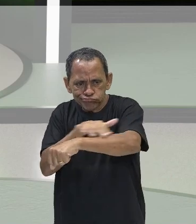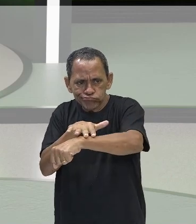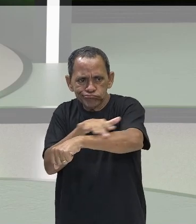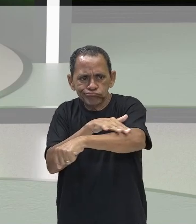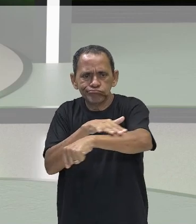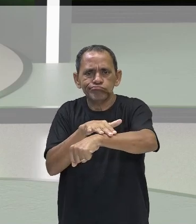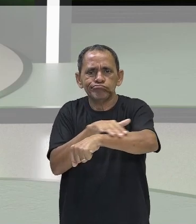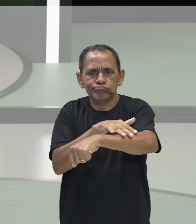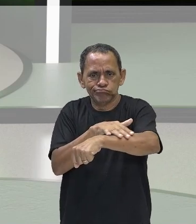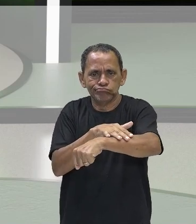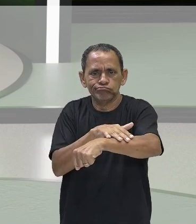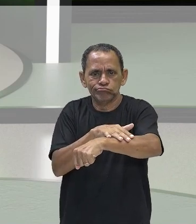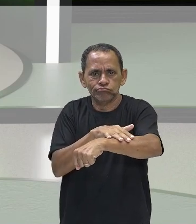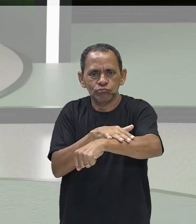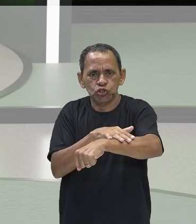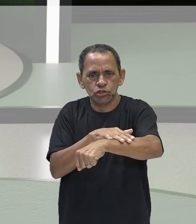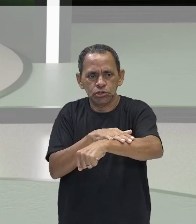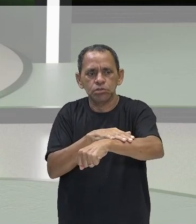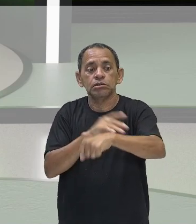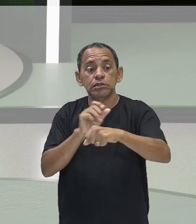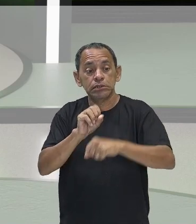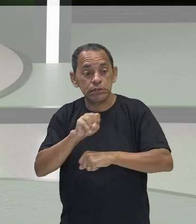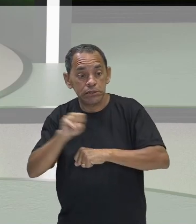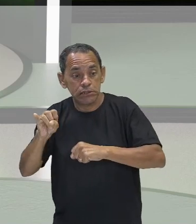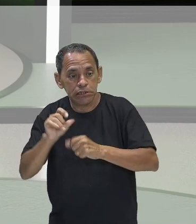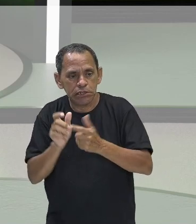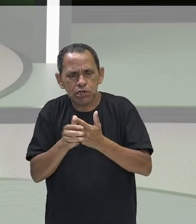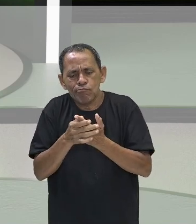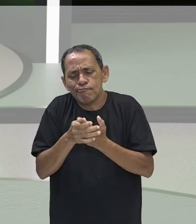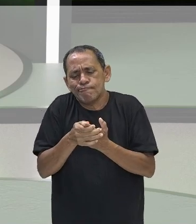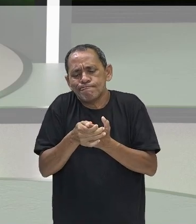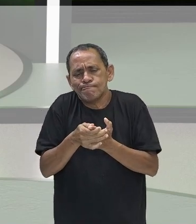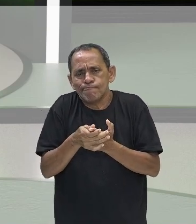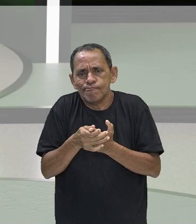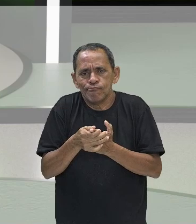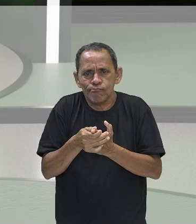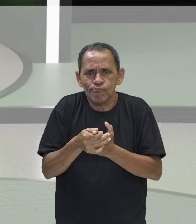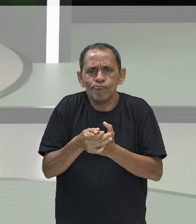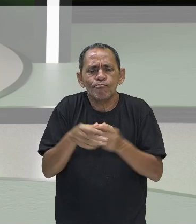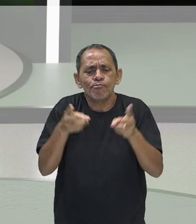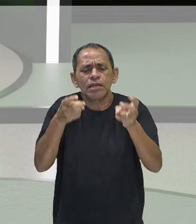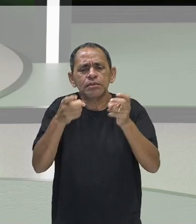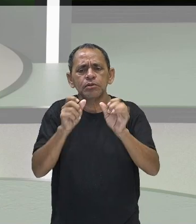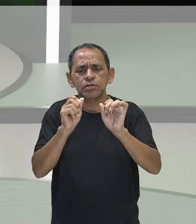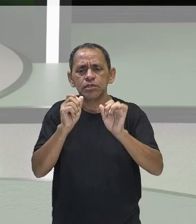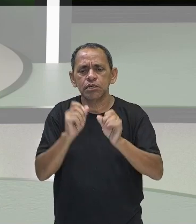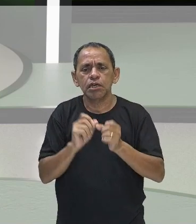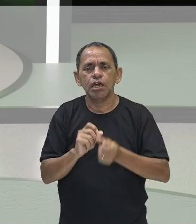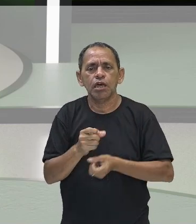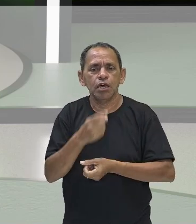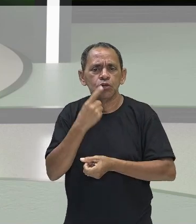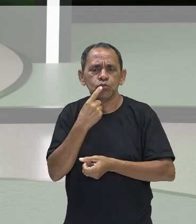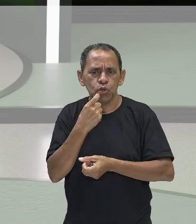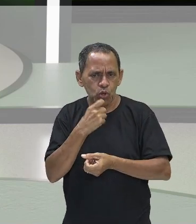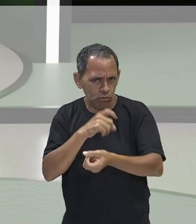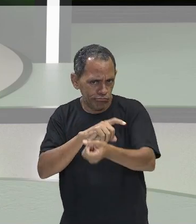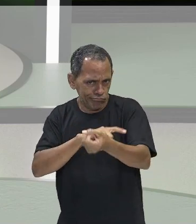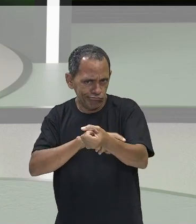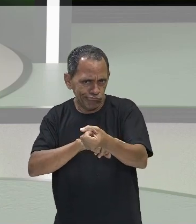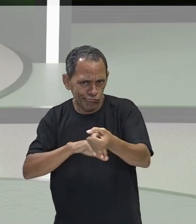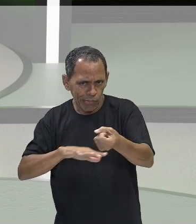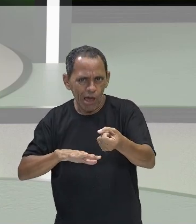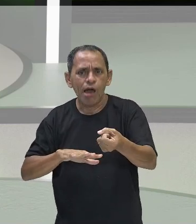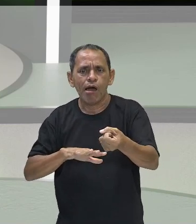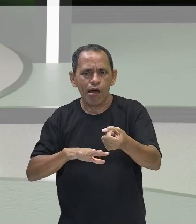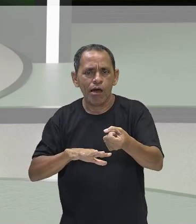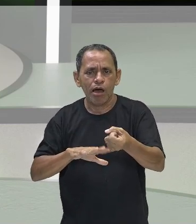nós pressionarmos o dedo, nós vamos perceber esse sangue concentrado ou espalhado, né?